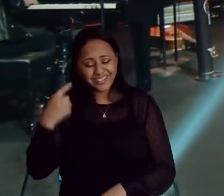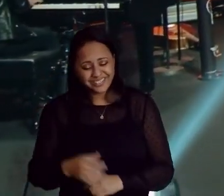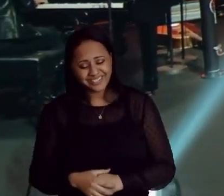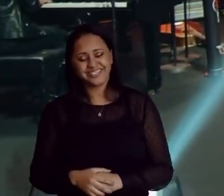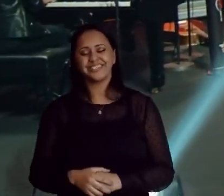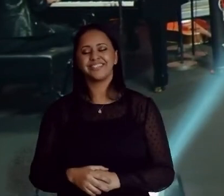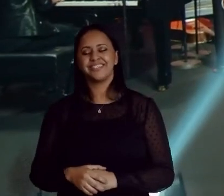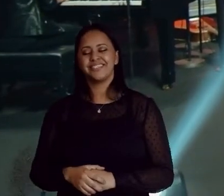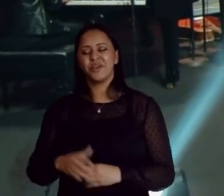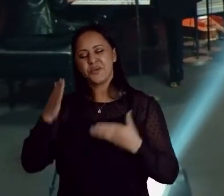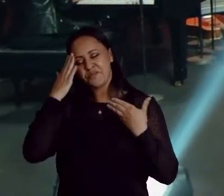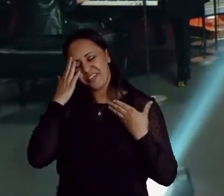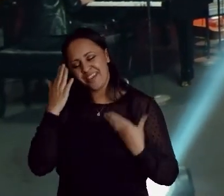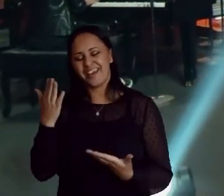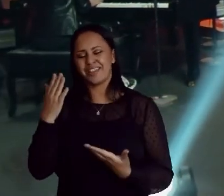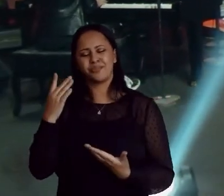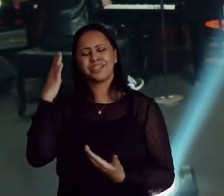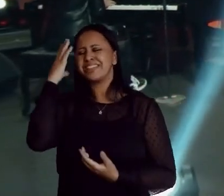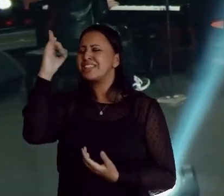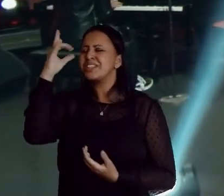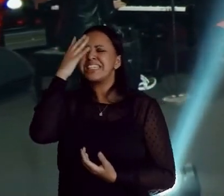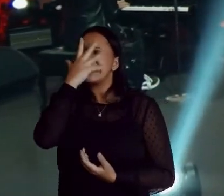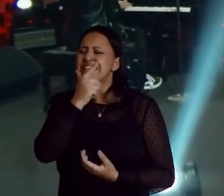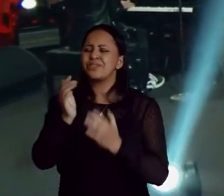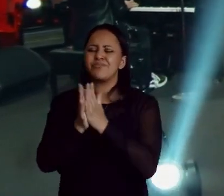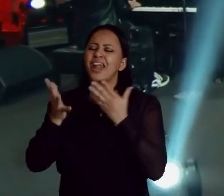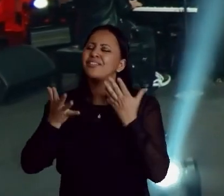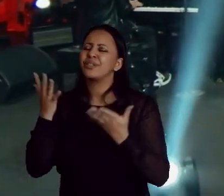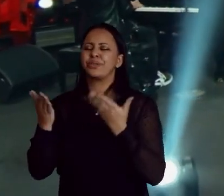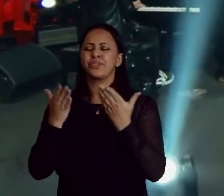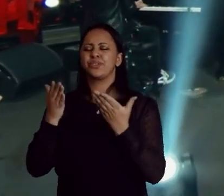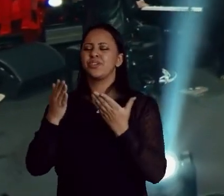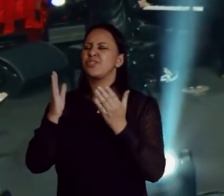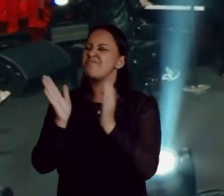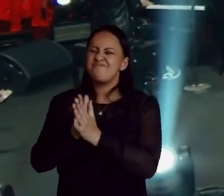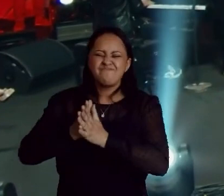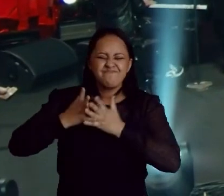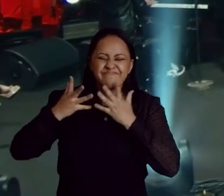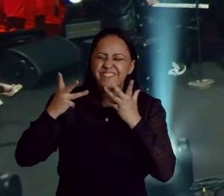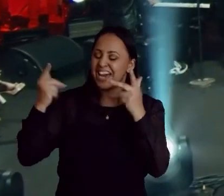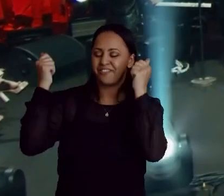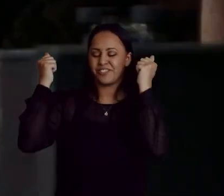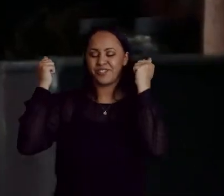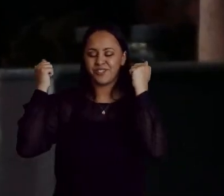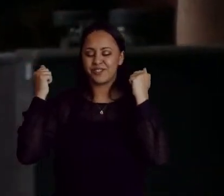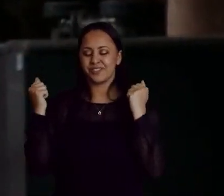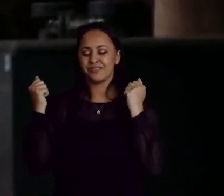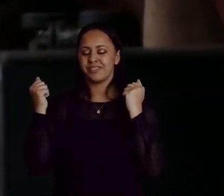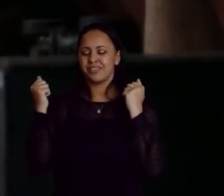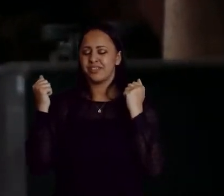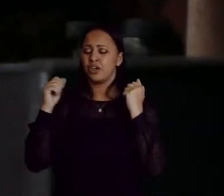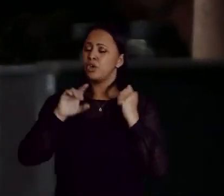doidura. Senhor, eu quero te agradecer porque Tu és lindo, porque Tu és maravilhoso, Senhor, e porque Tu és fantástico, extraordinário. Senhor, o